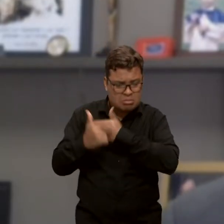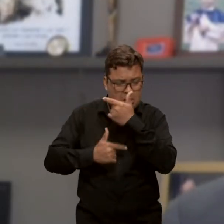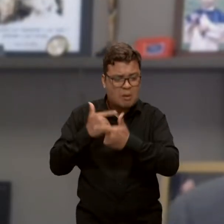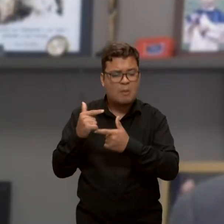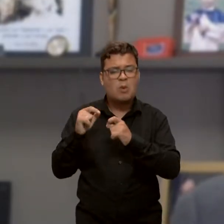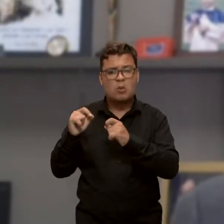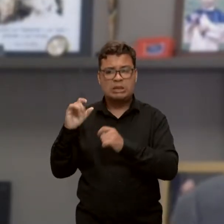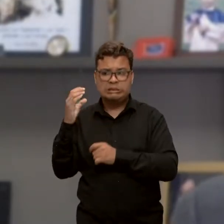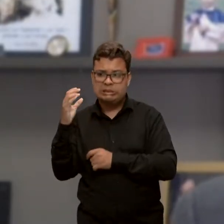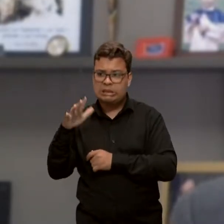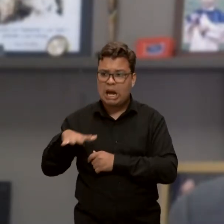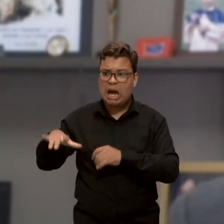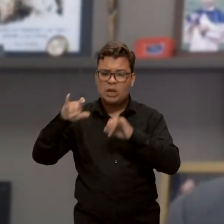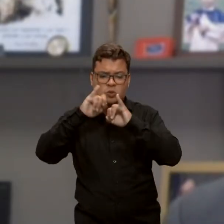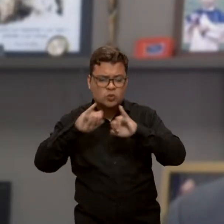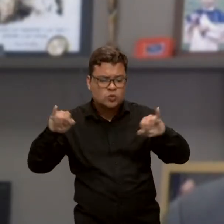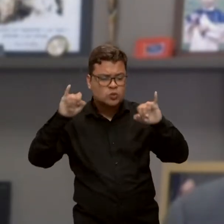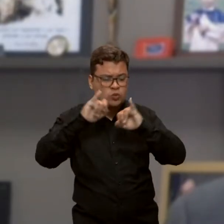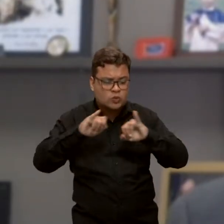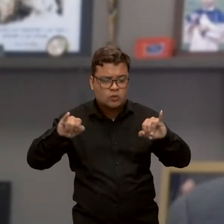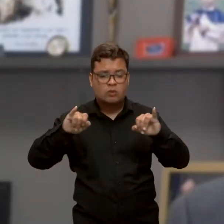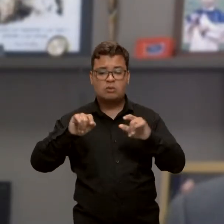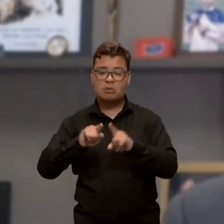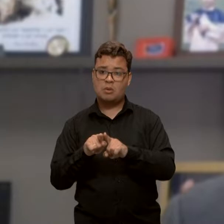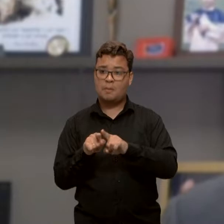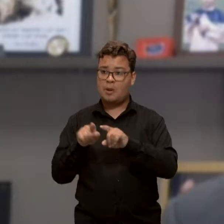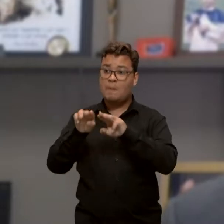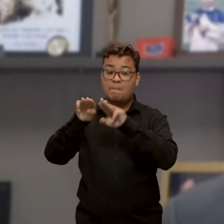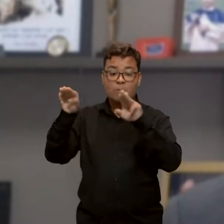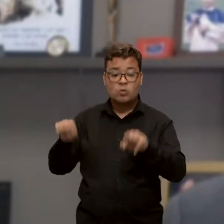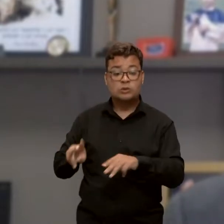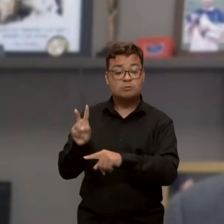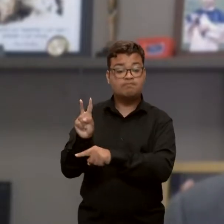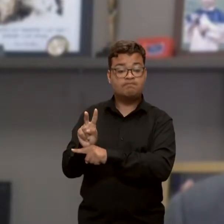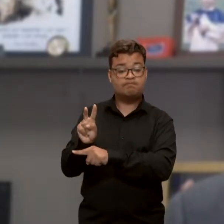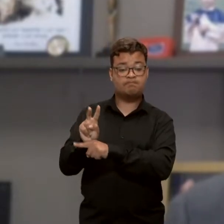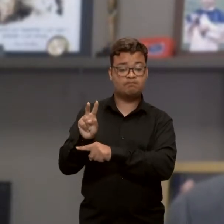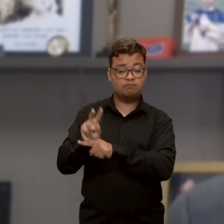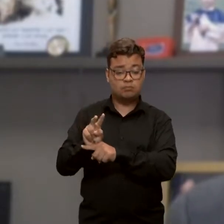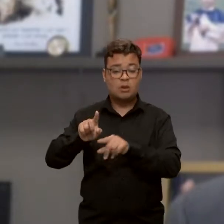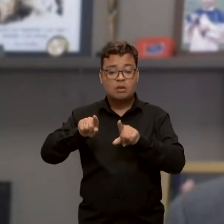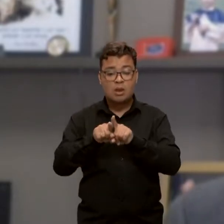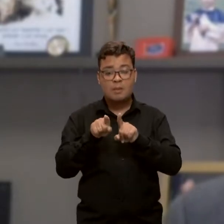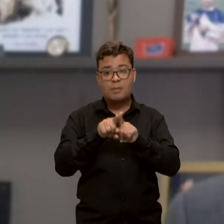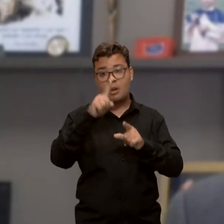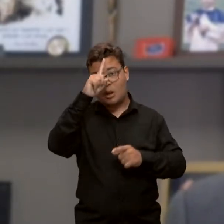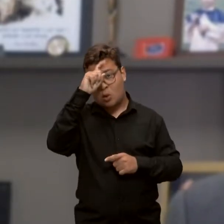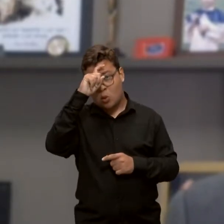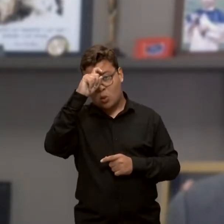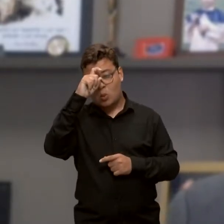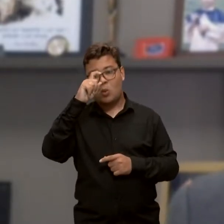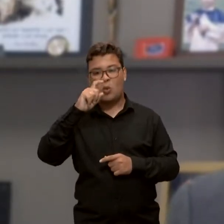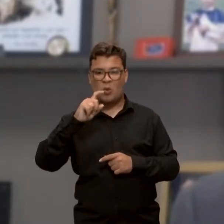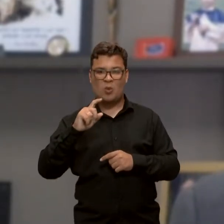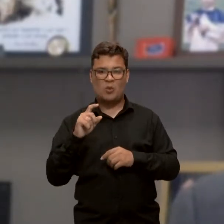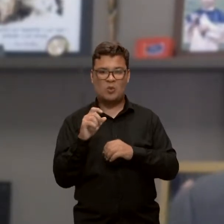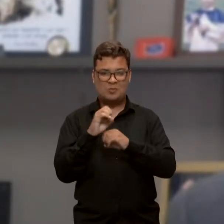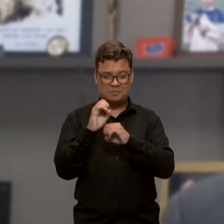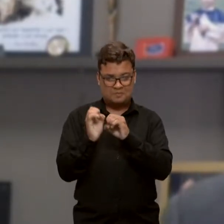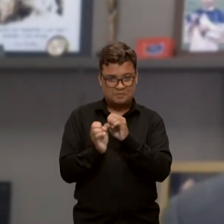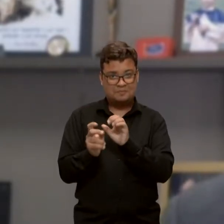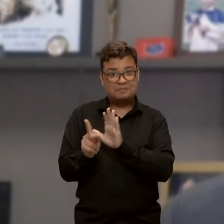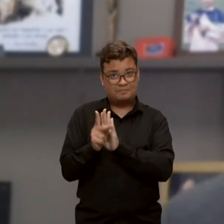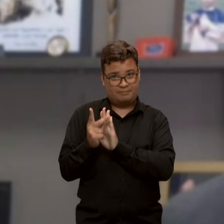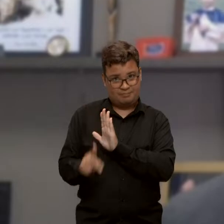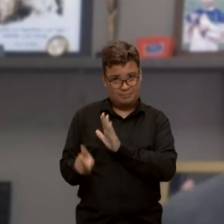divulgação científica, de manter museus, de ter hospitais universitários, de ter